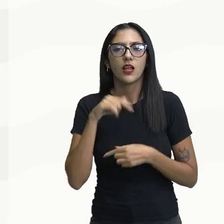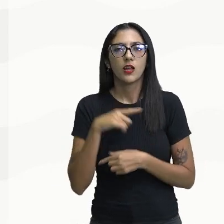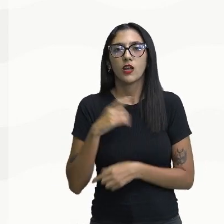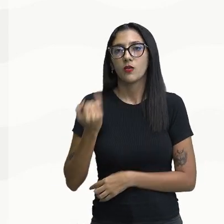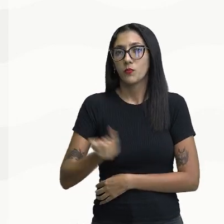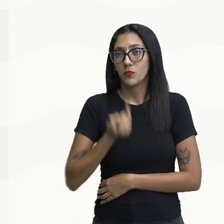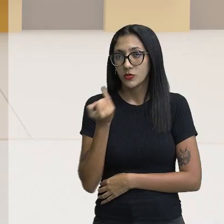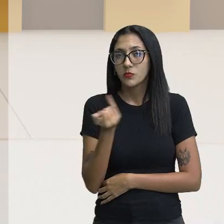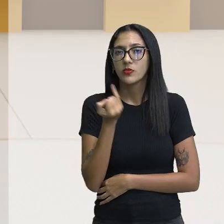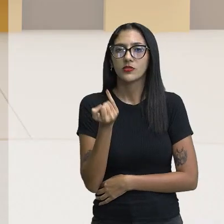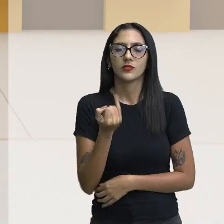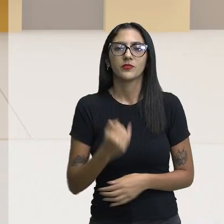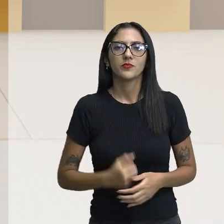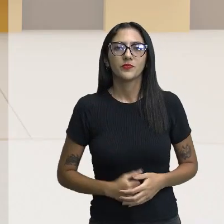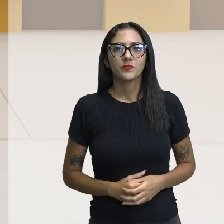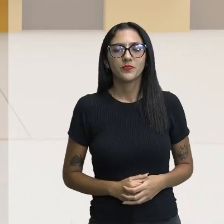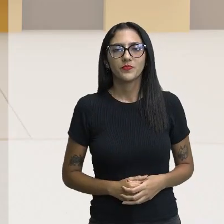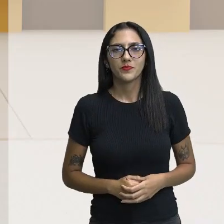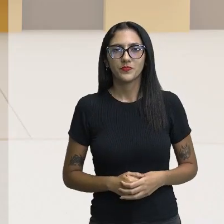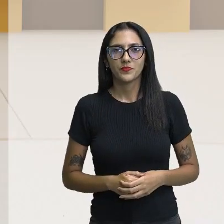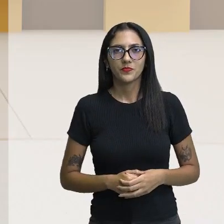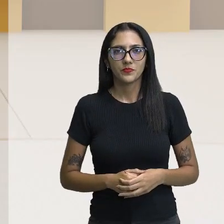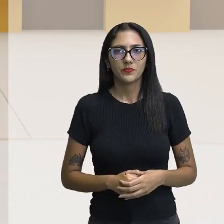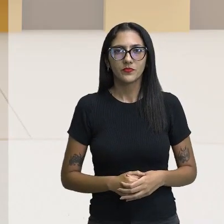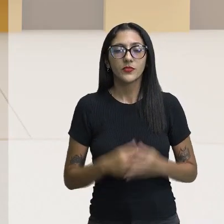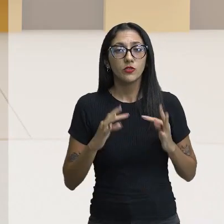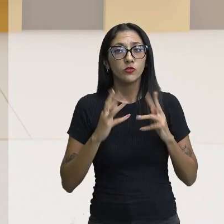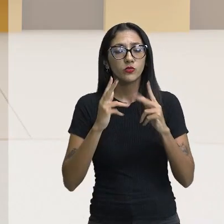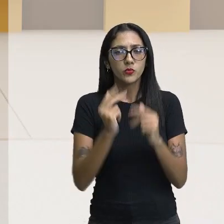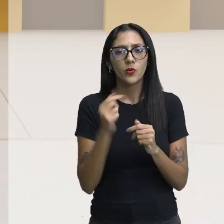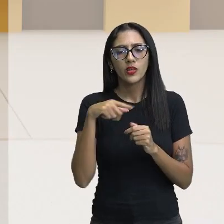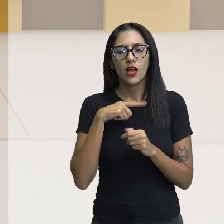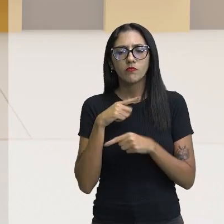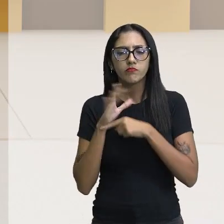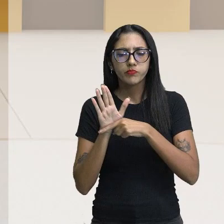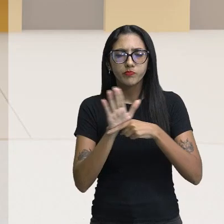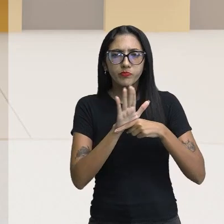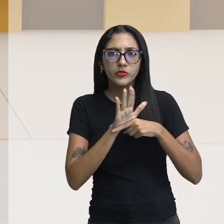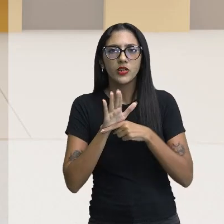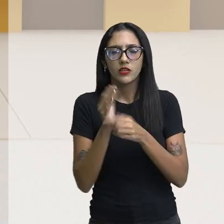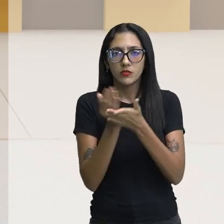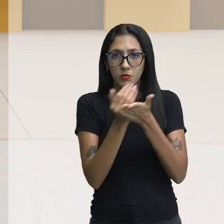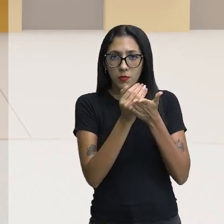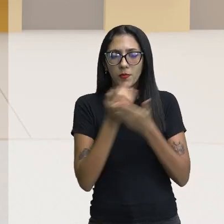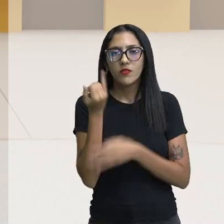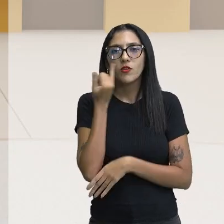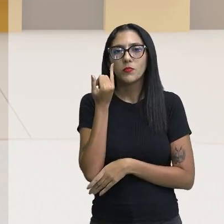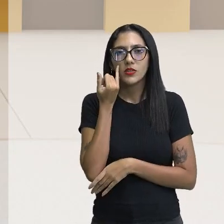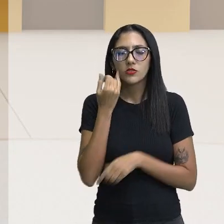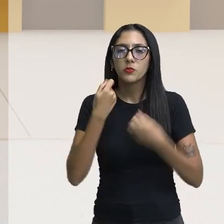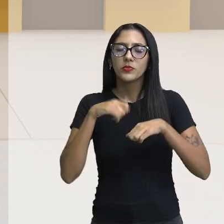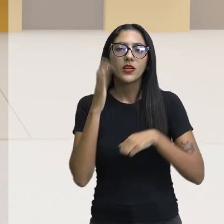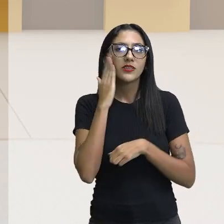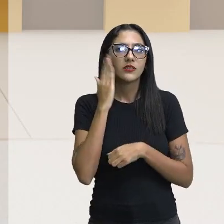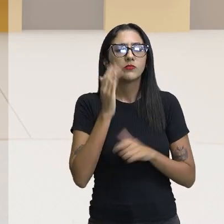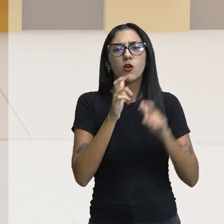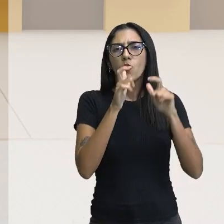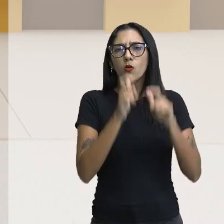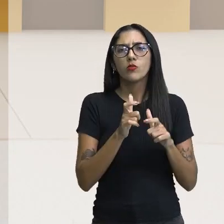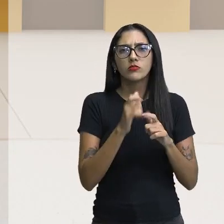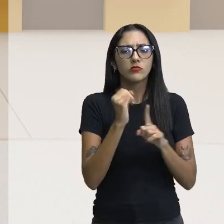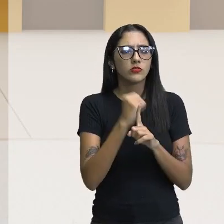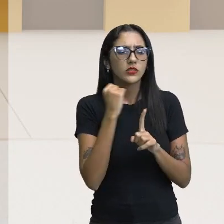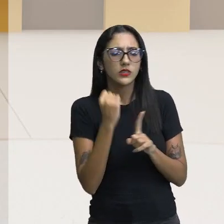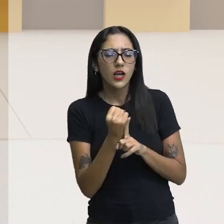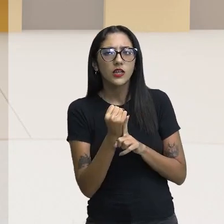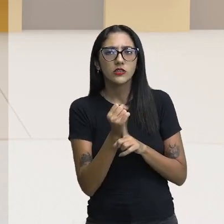muito importante. Então, toda a parte da apresentação de dados requer saber qual é o público que vai